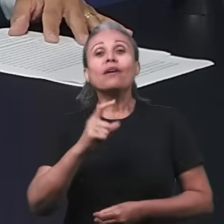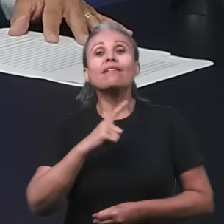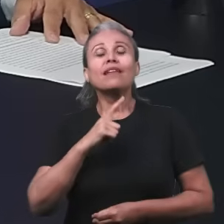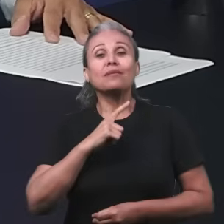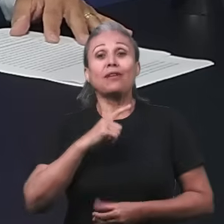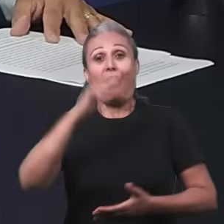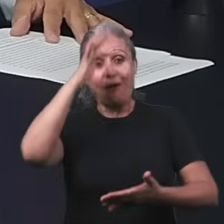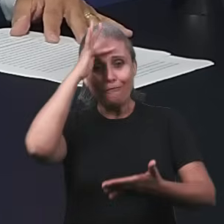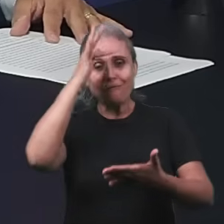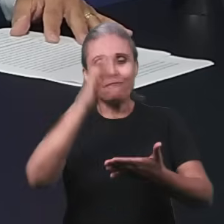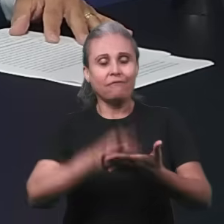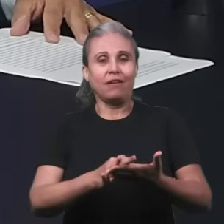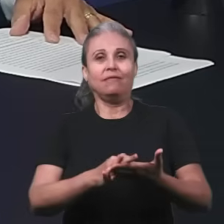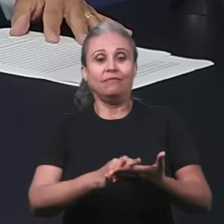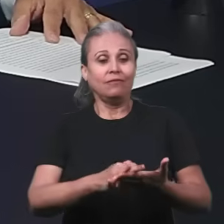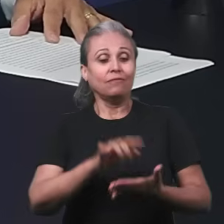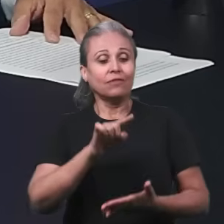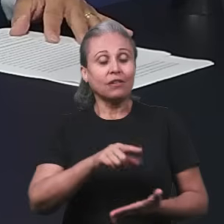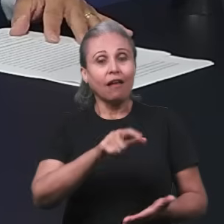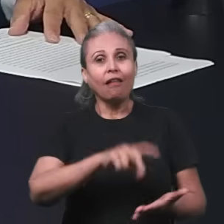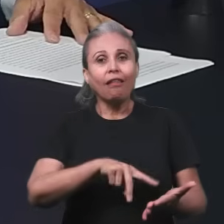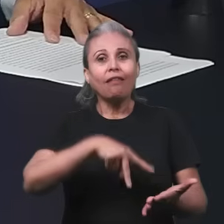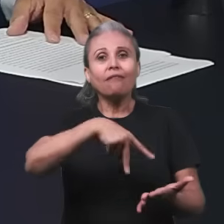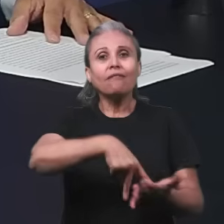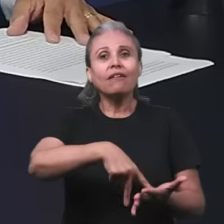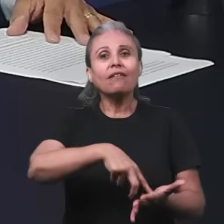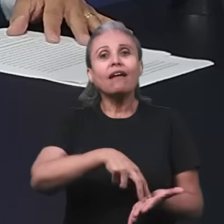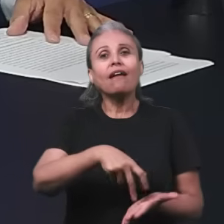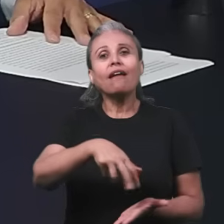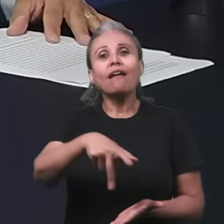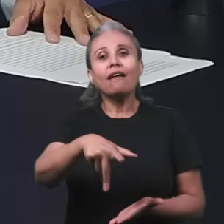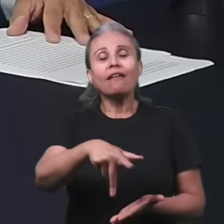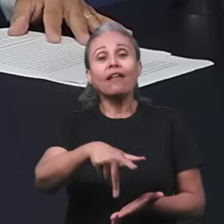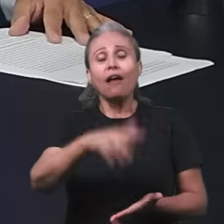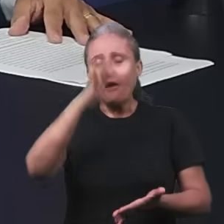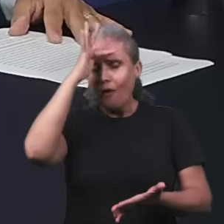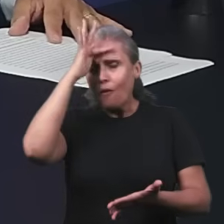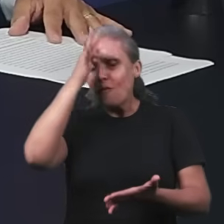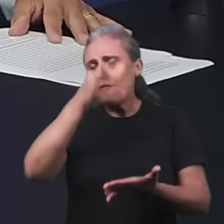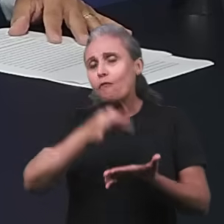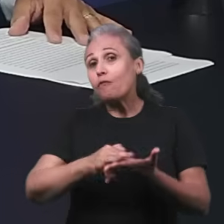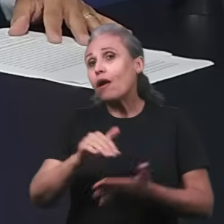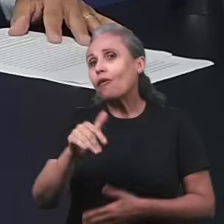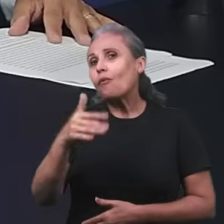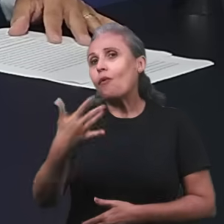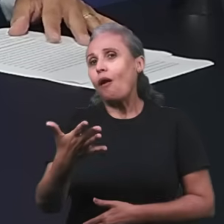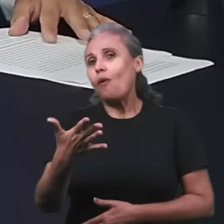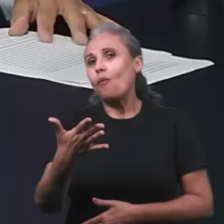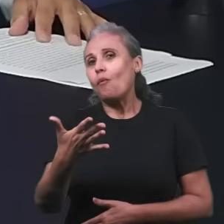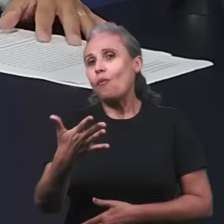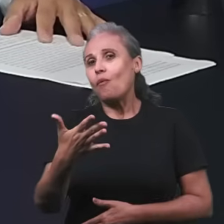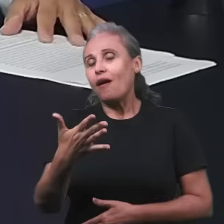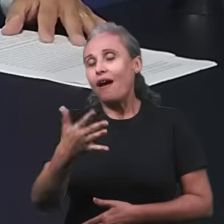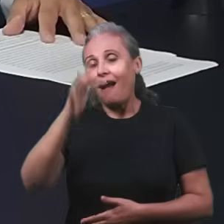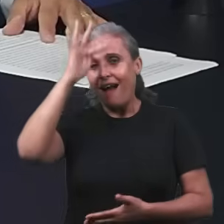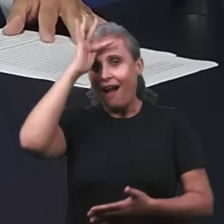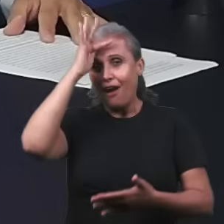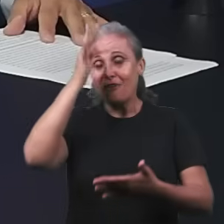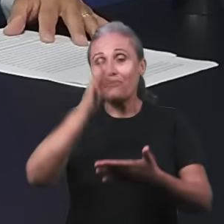Cristo, levanta-te e anda. Mas que fé que eles tinham? Eles tinham a fé salvadora, a